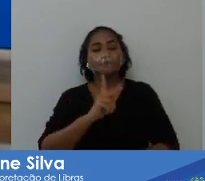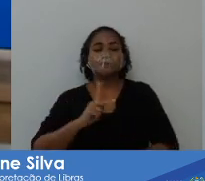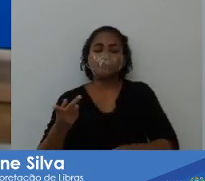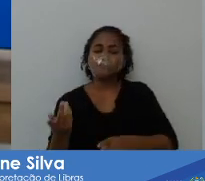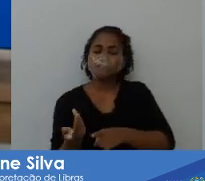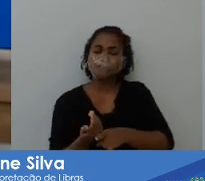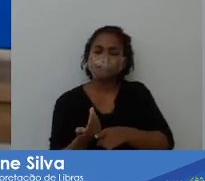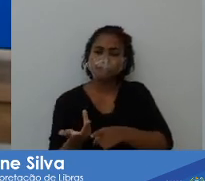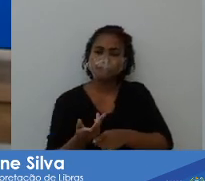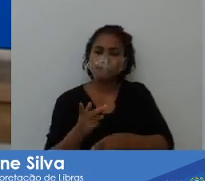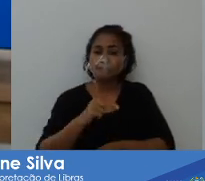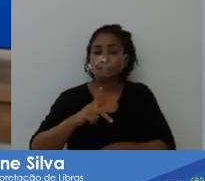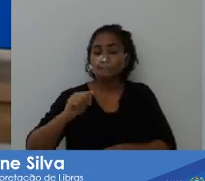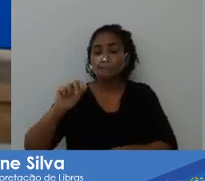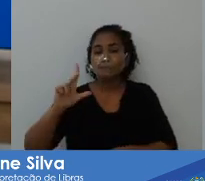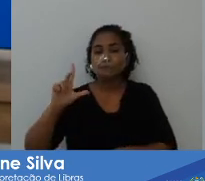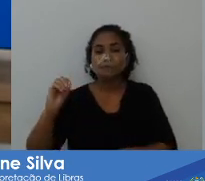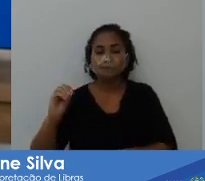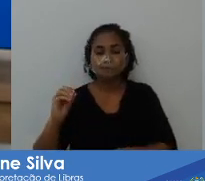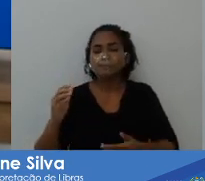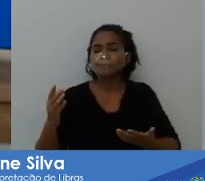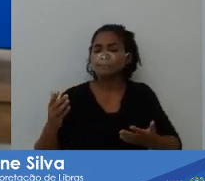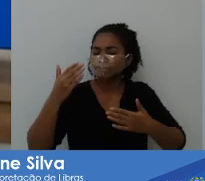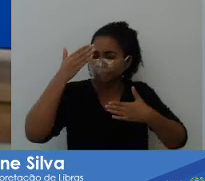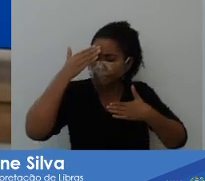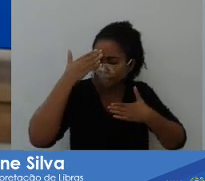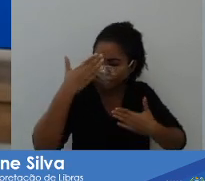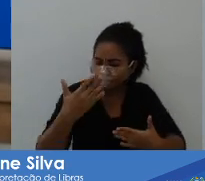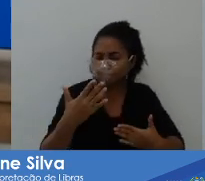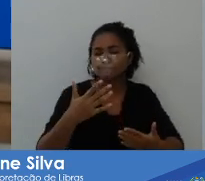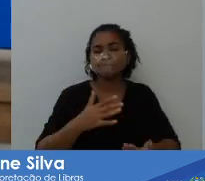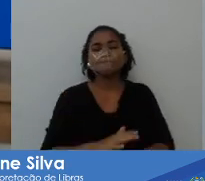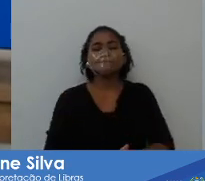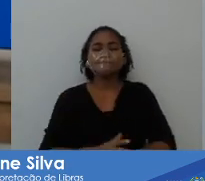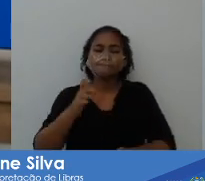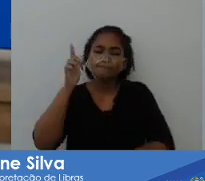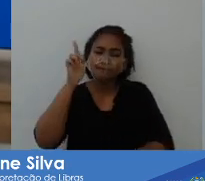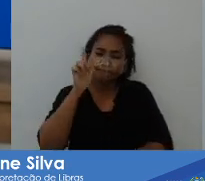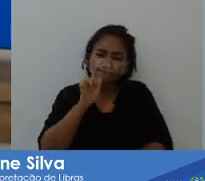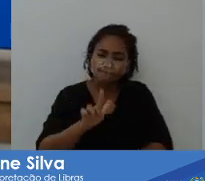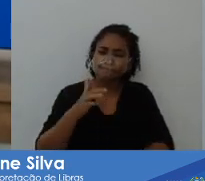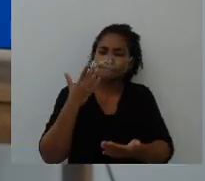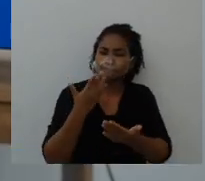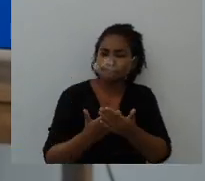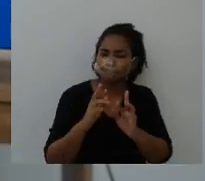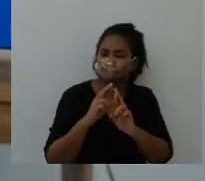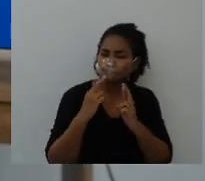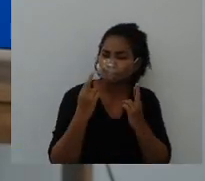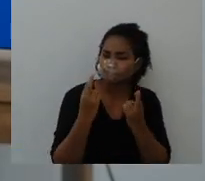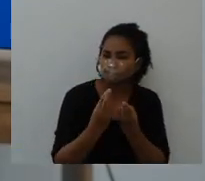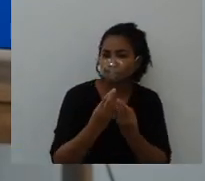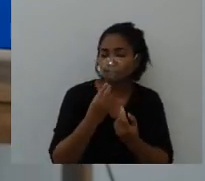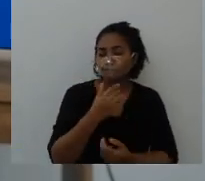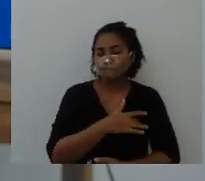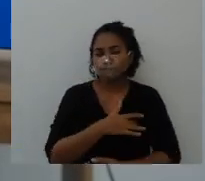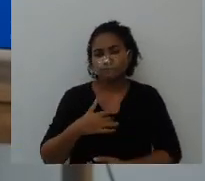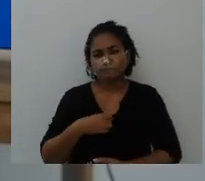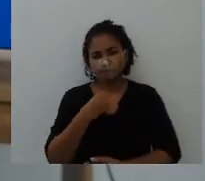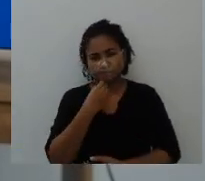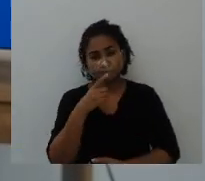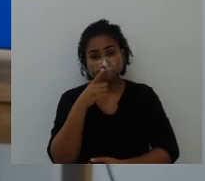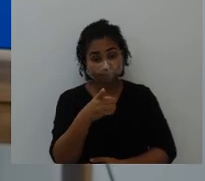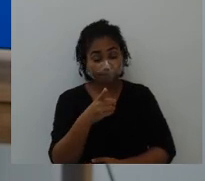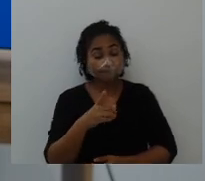física, Paulo Vieira. Muito bem, pessoal. Muito obrigado por estarmos aqui mais uma aula reunidos. Espero que seja tudo bem com você.